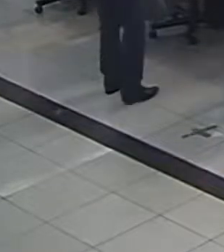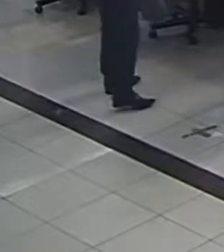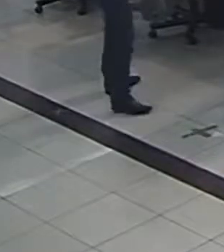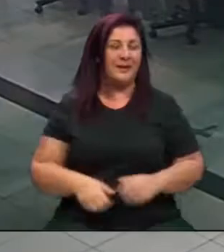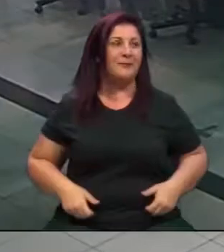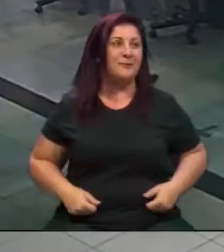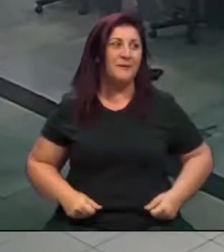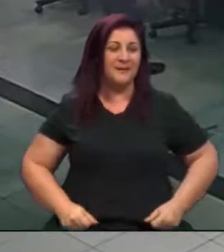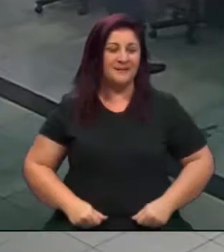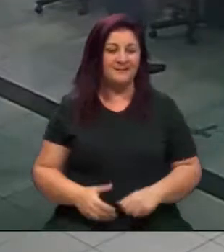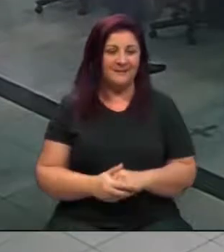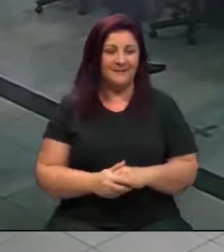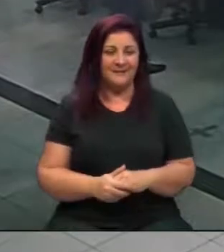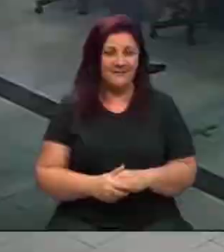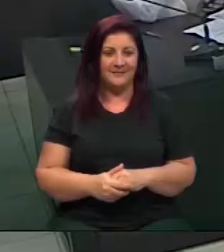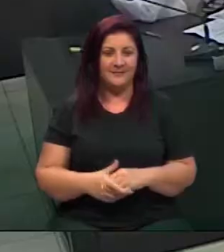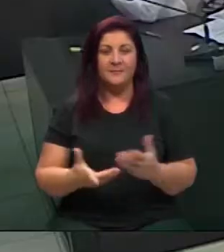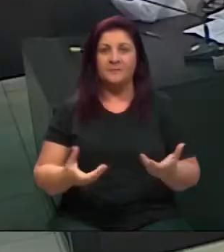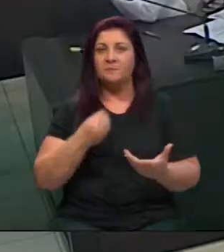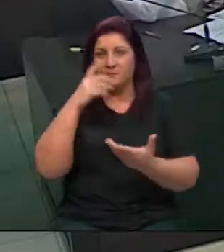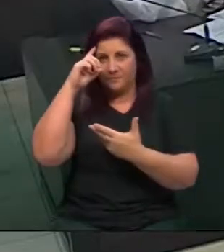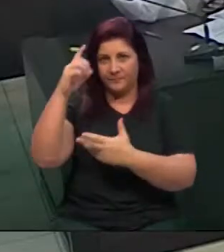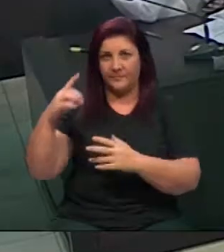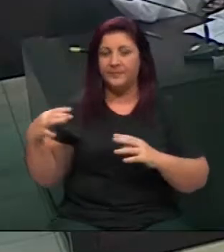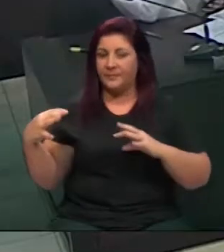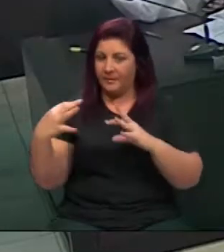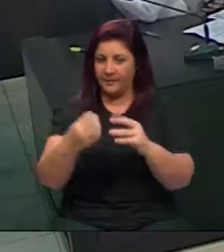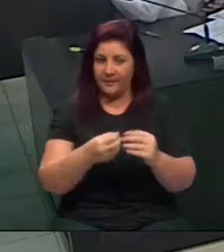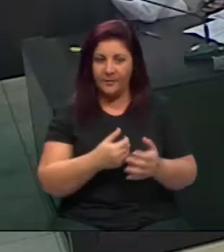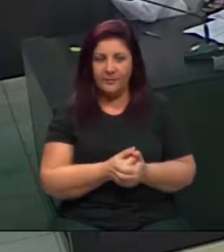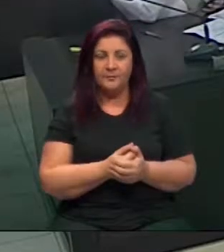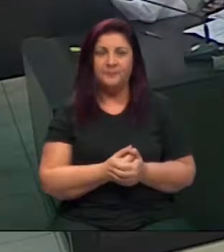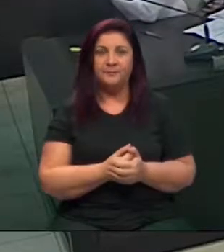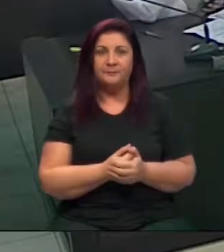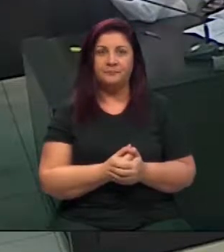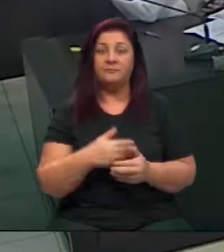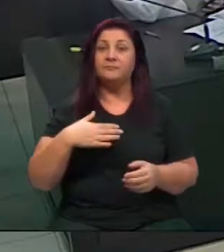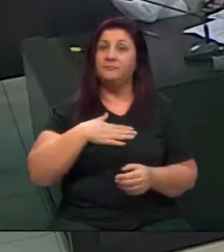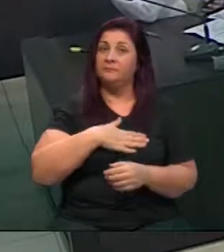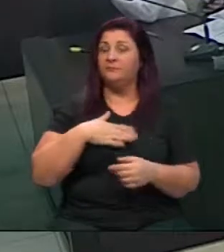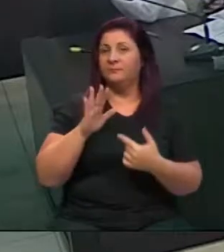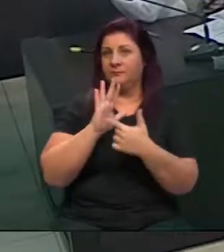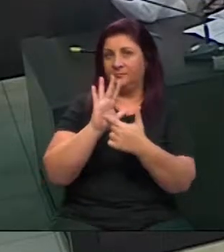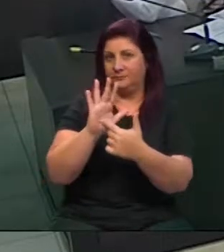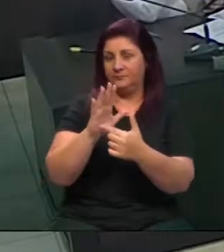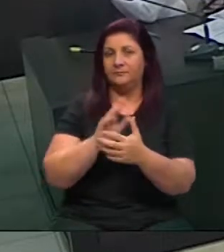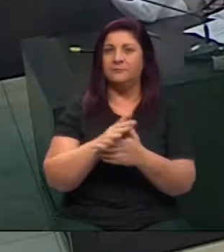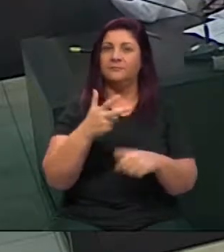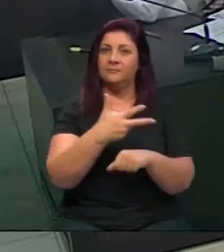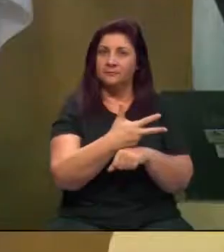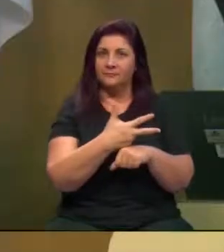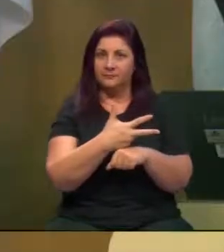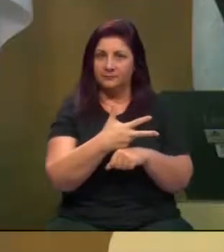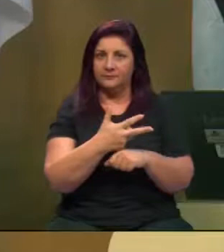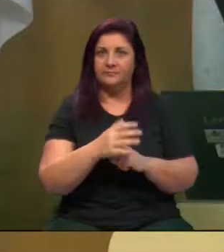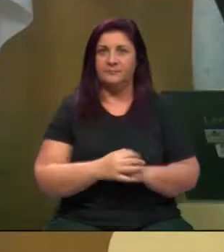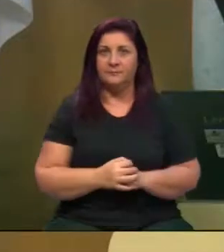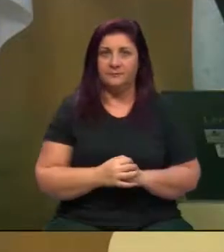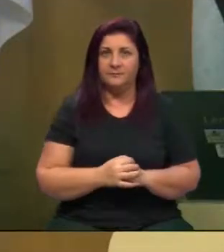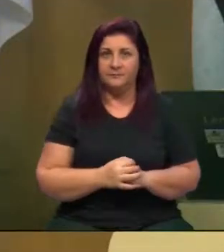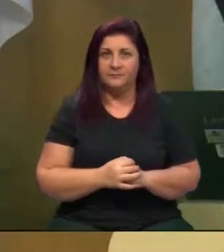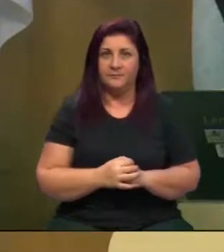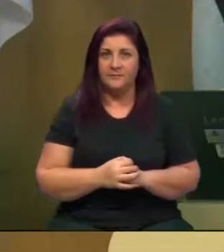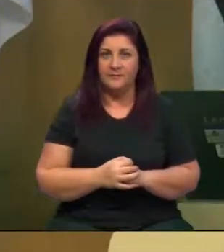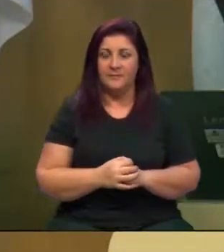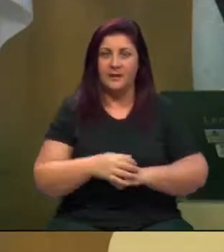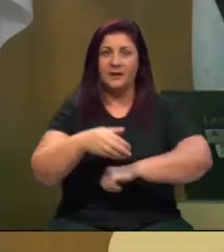nossa amiga ali, mais um munícipe lá. Gostaria que colocasse o vídeo lá